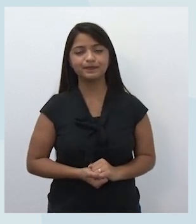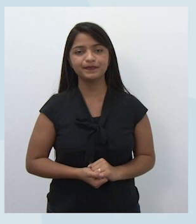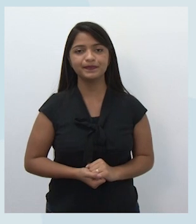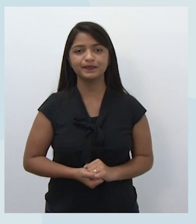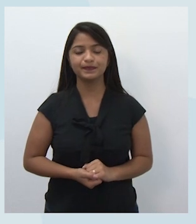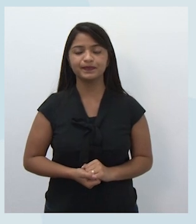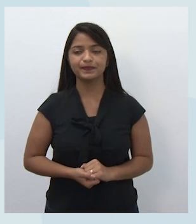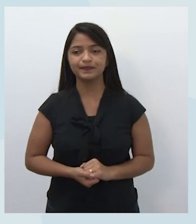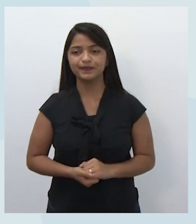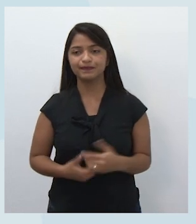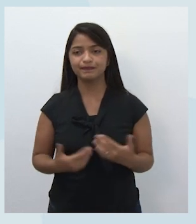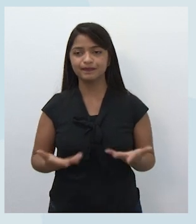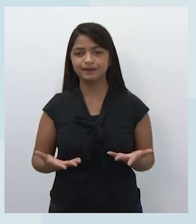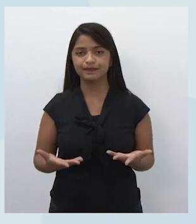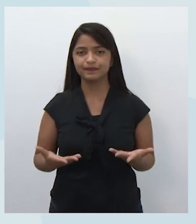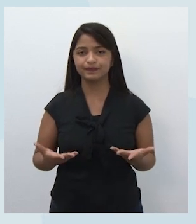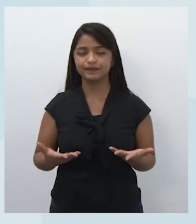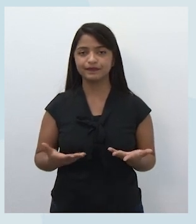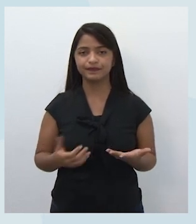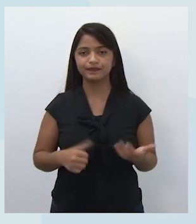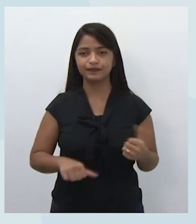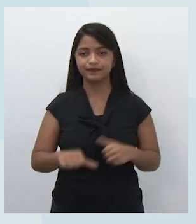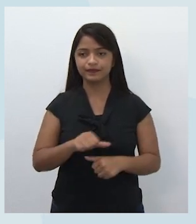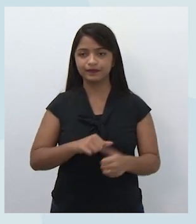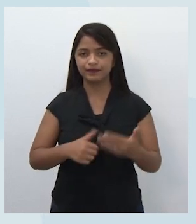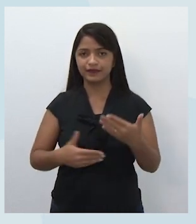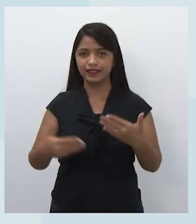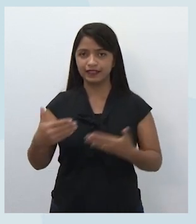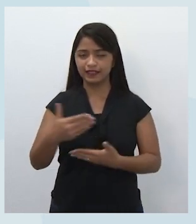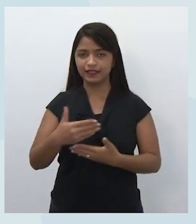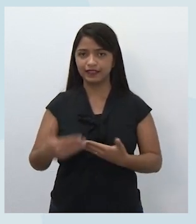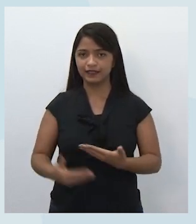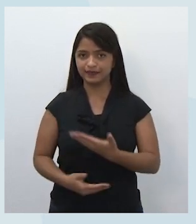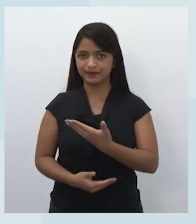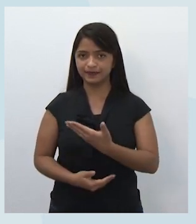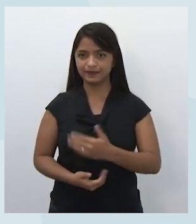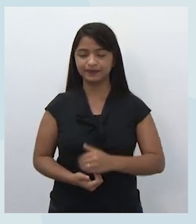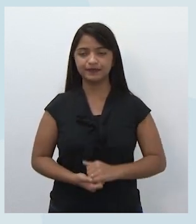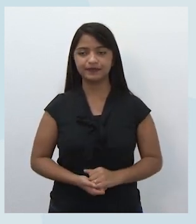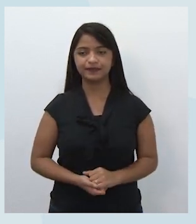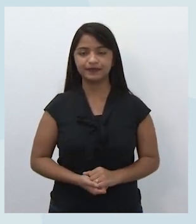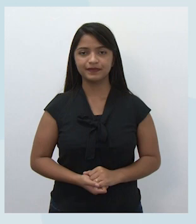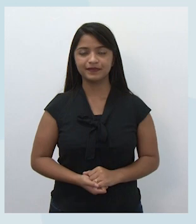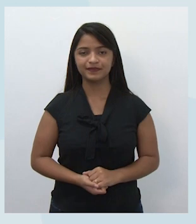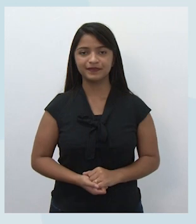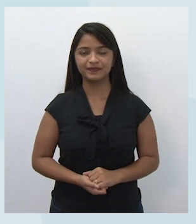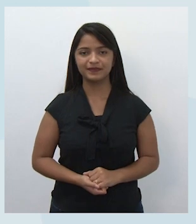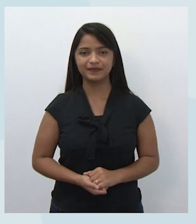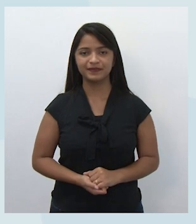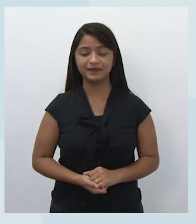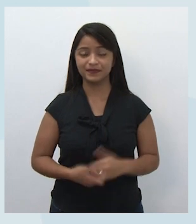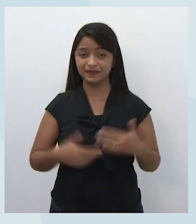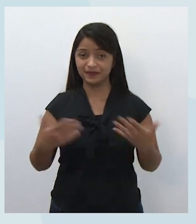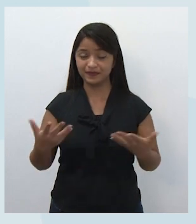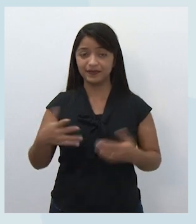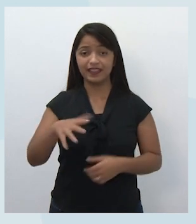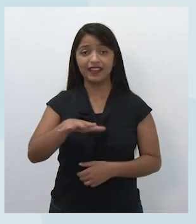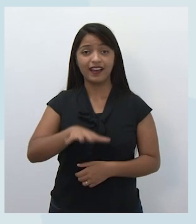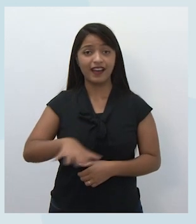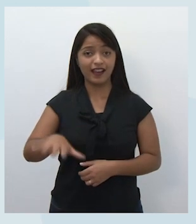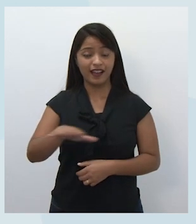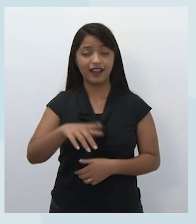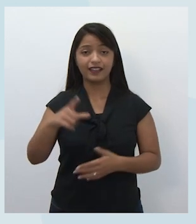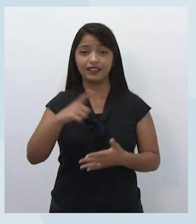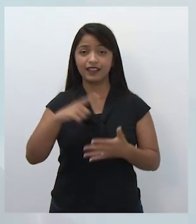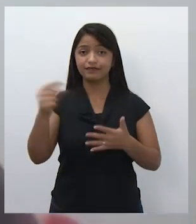vou pedir, então, para que coloquem o próximo slide, por gentileza. Bom, então a gente tem os componentes da área. Eu vou passar para a